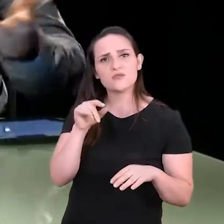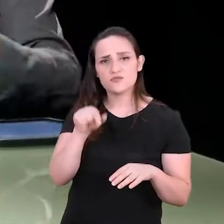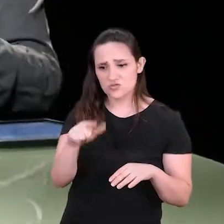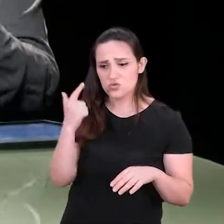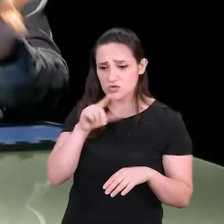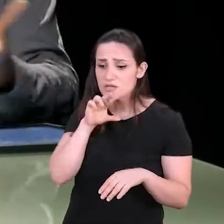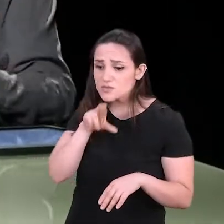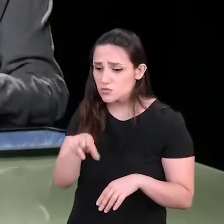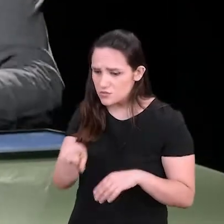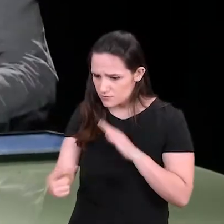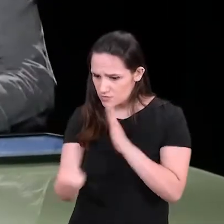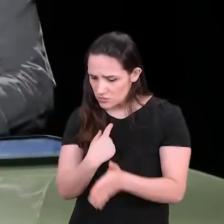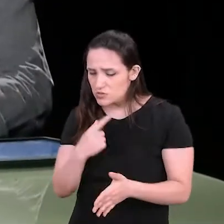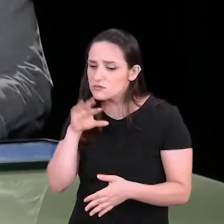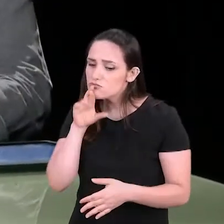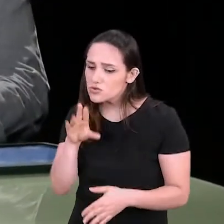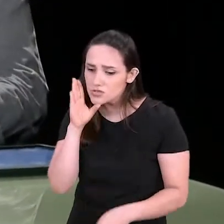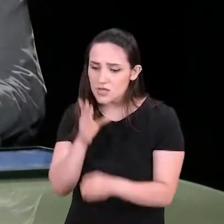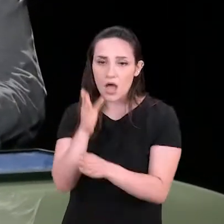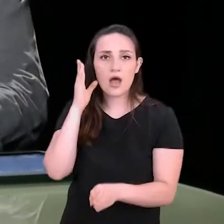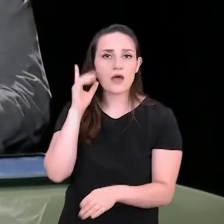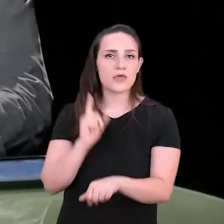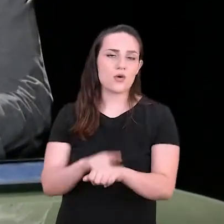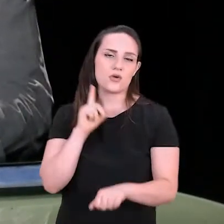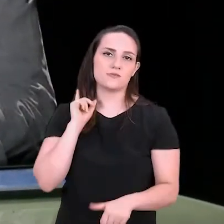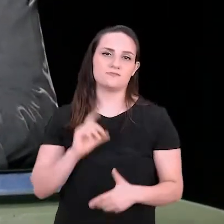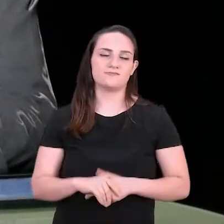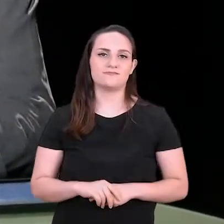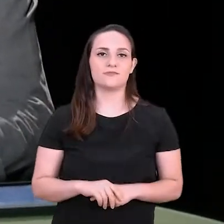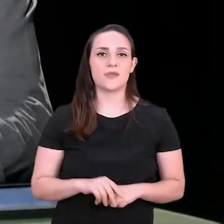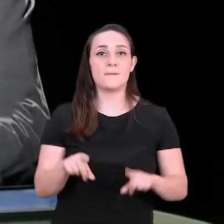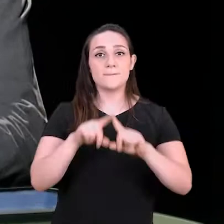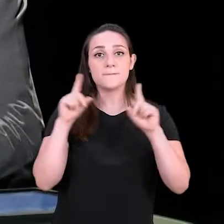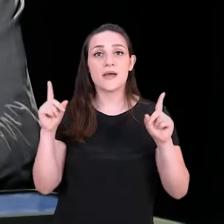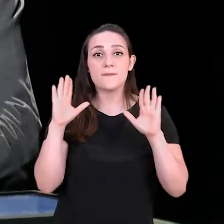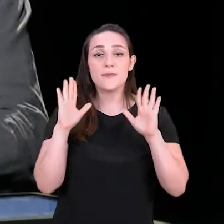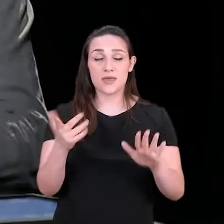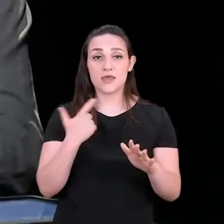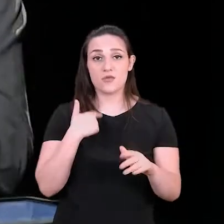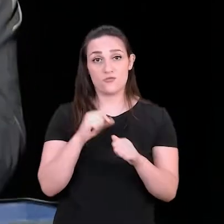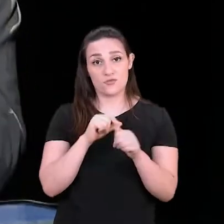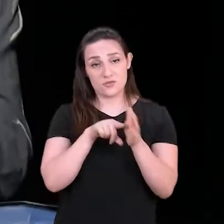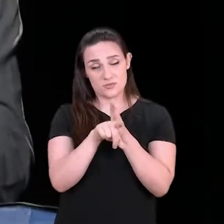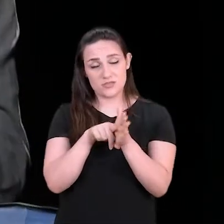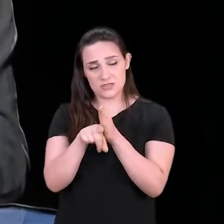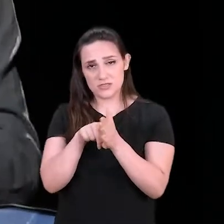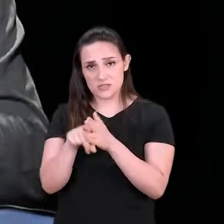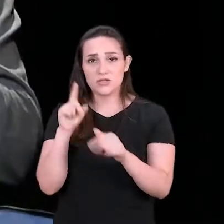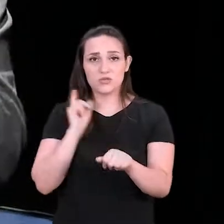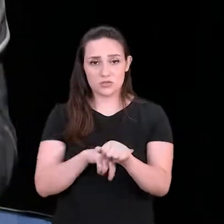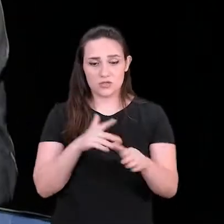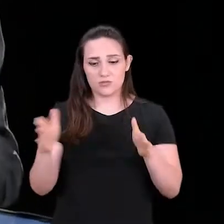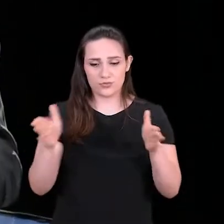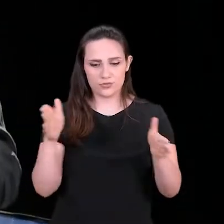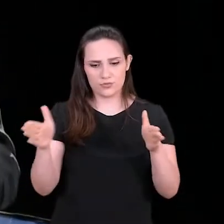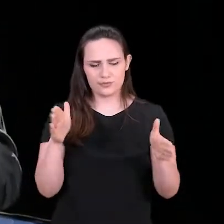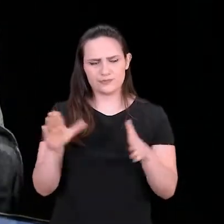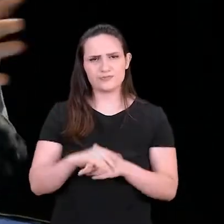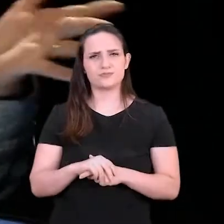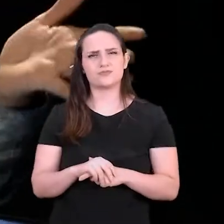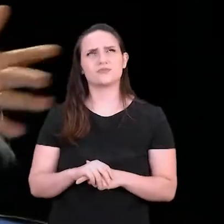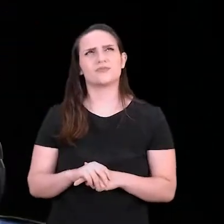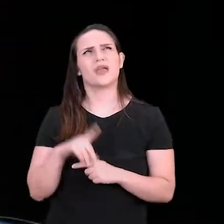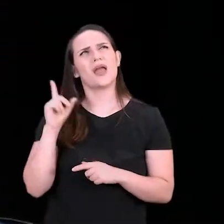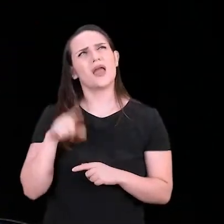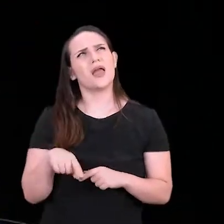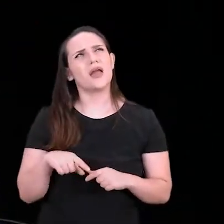consegue interagir rapidamente com essa audiência, né? No entanto, pela pesquisa que eu fiz, no período que eu fiz,